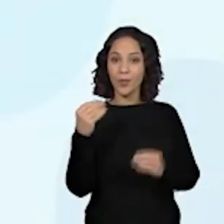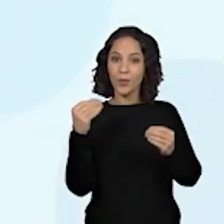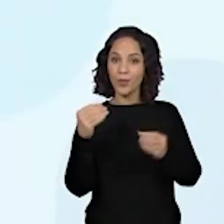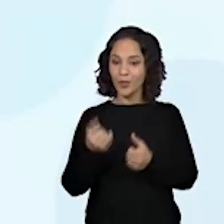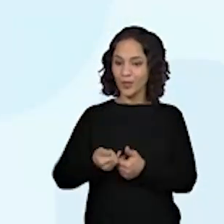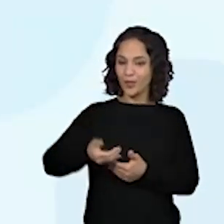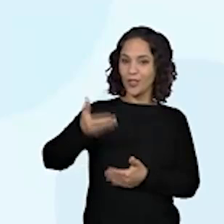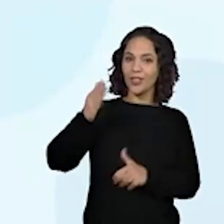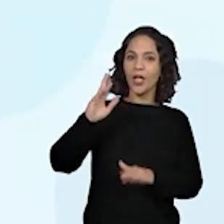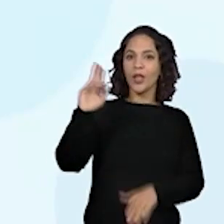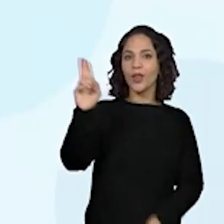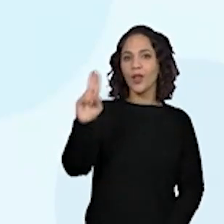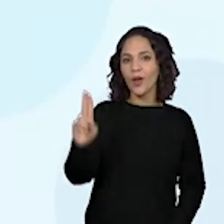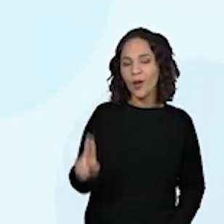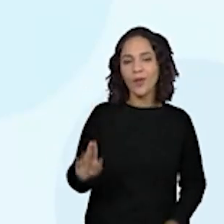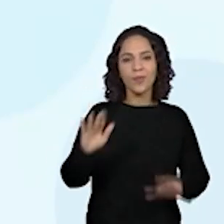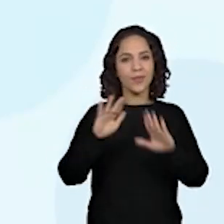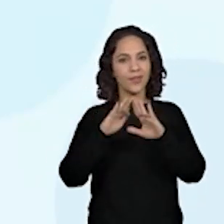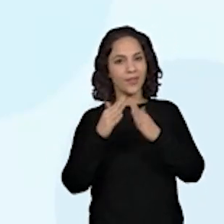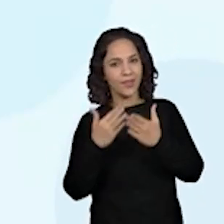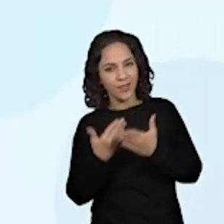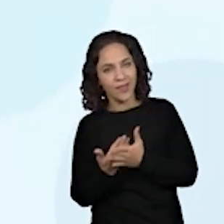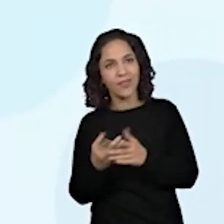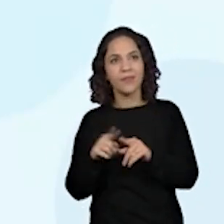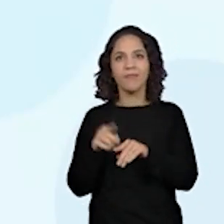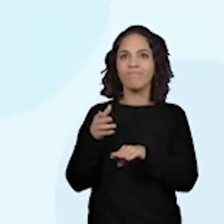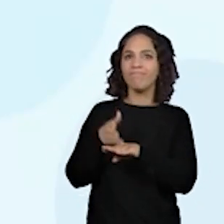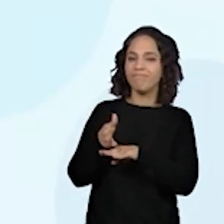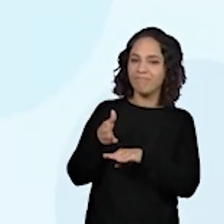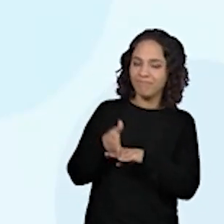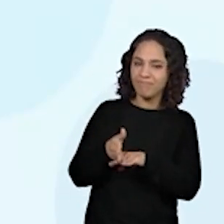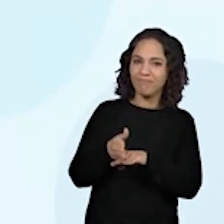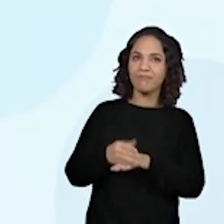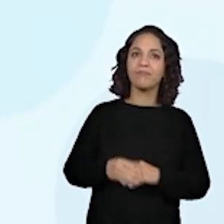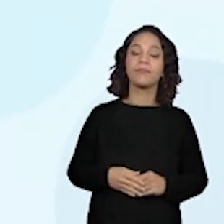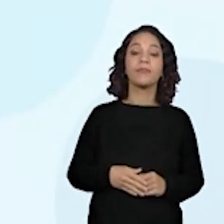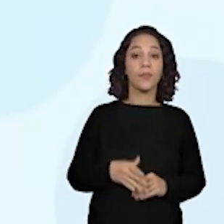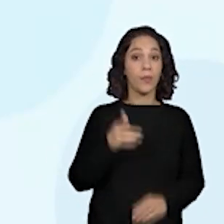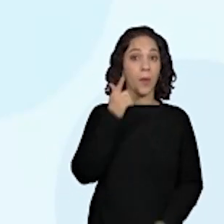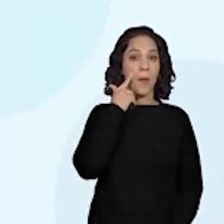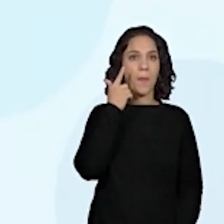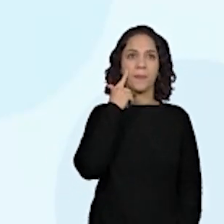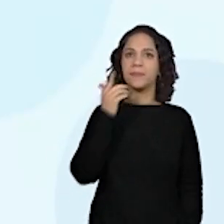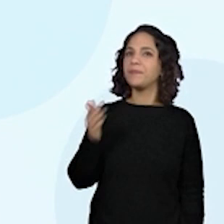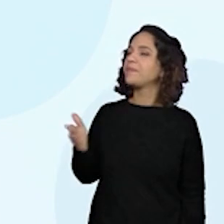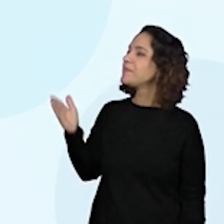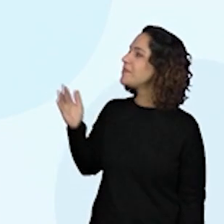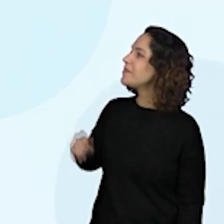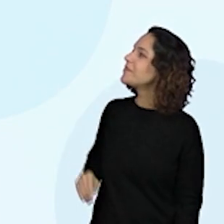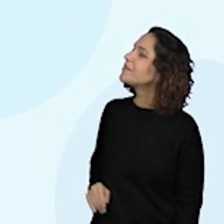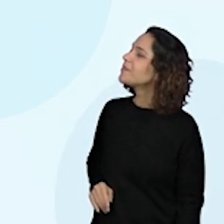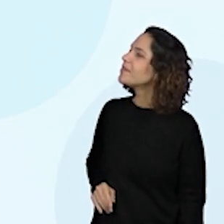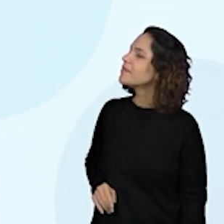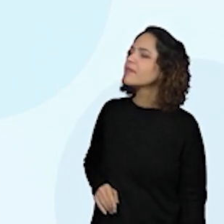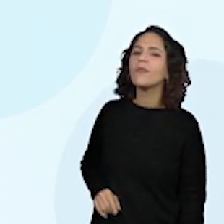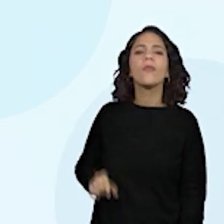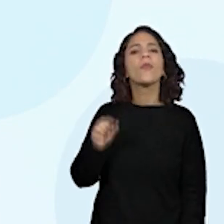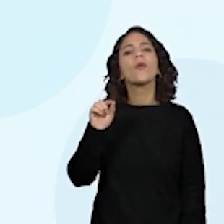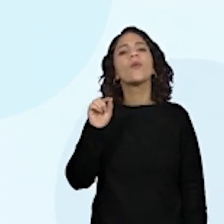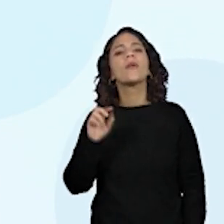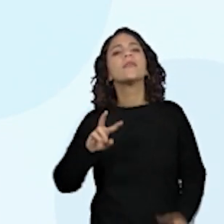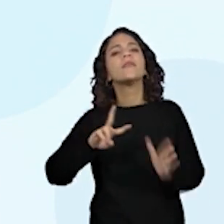chat nomes de algumas escolas e a presença. Observem comigo na leitura. O que